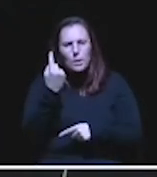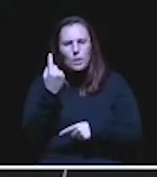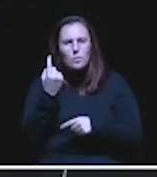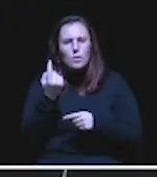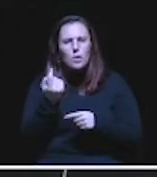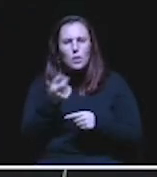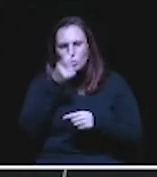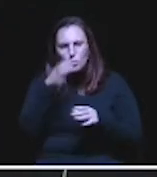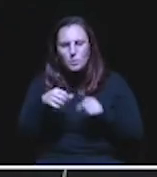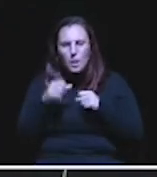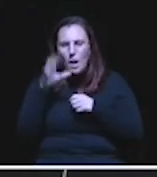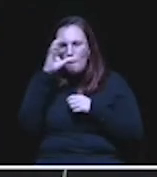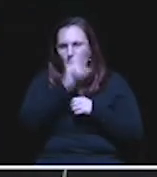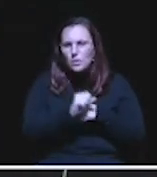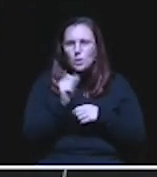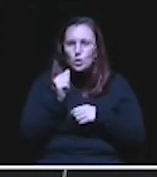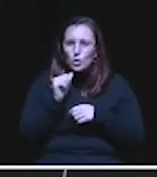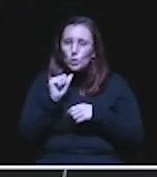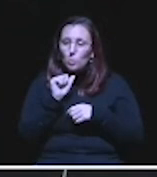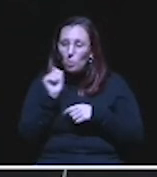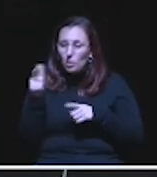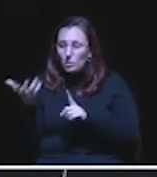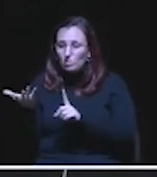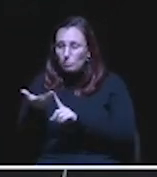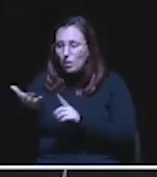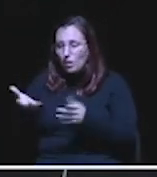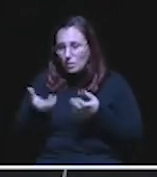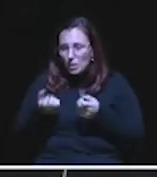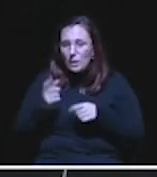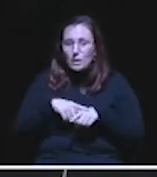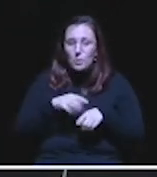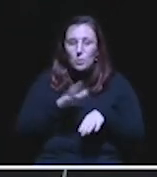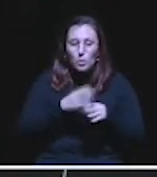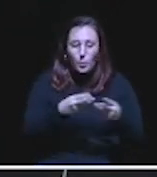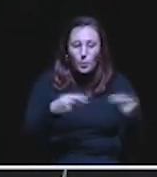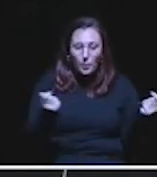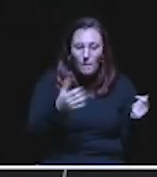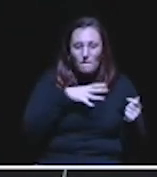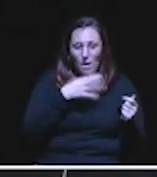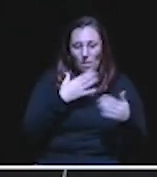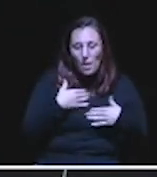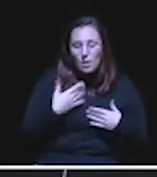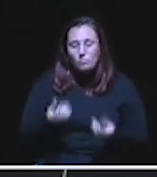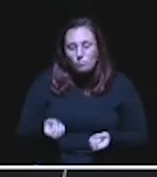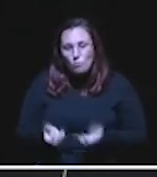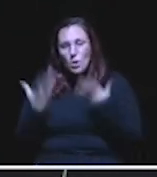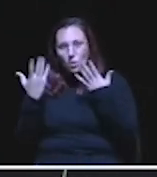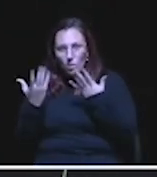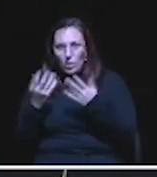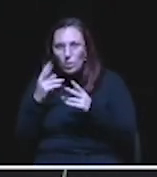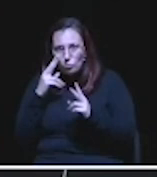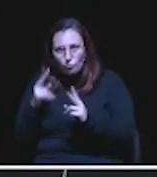com que este protesto foi recebido, as ameaças de morte que Keila Brasil recebeu e a angústia que provocou o seu desaparecimento, infelizmente já foi encontrada e está em